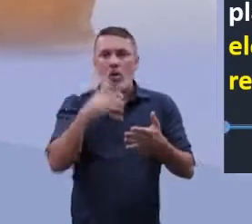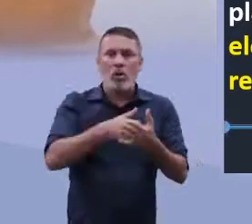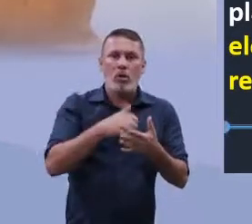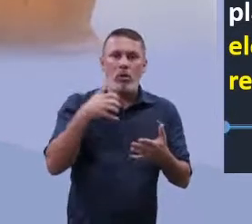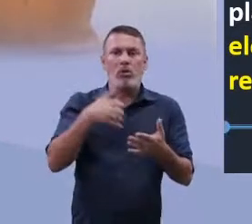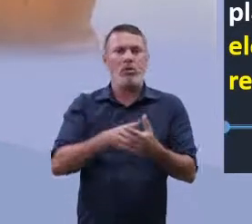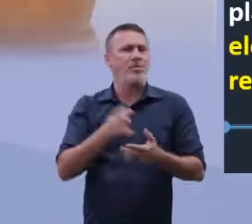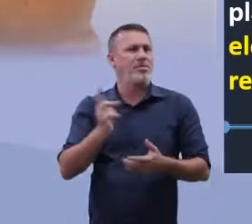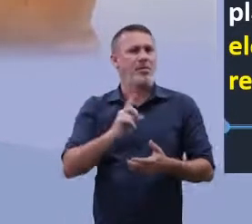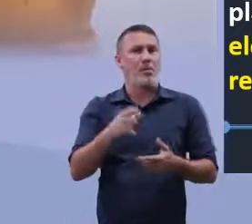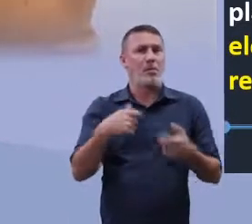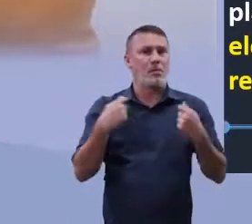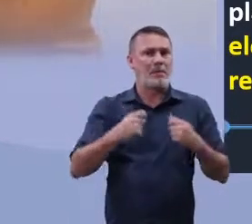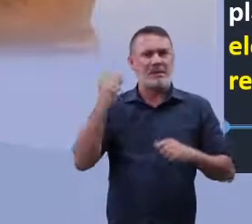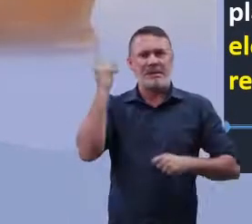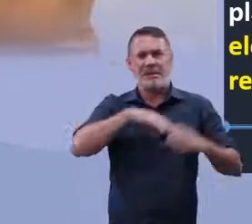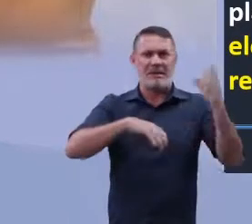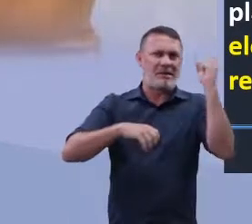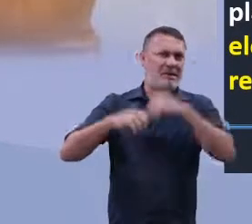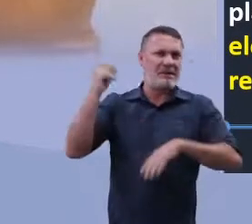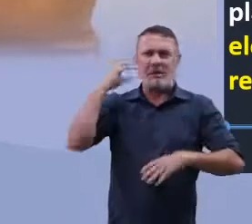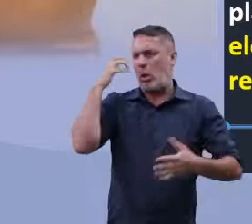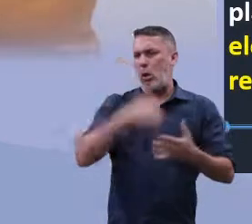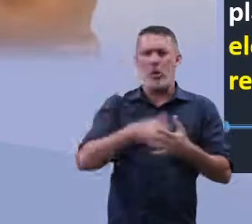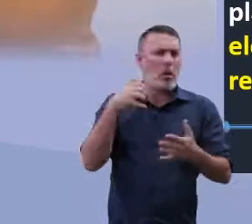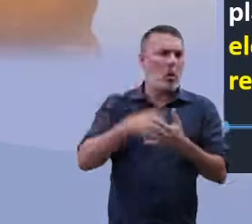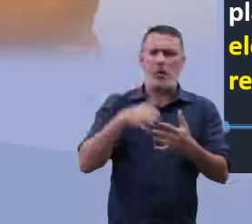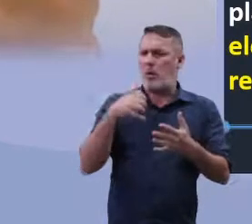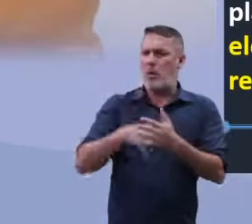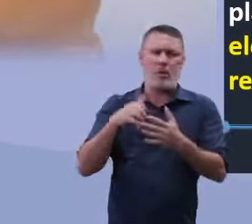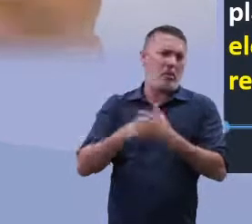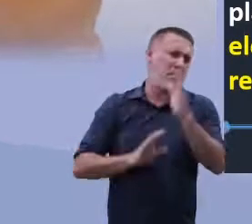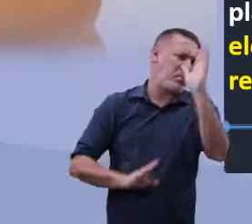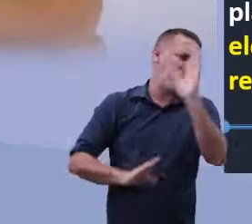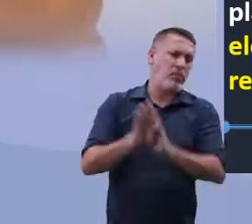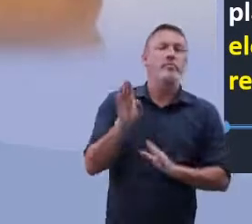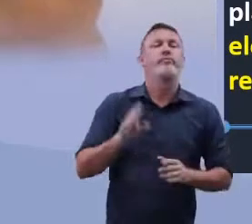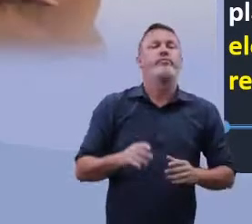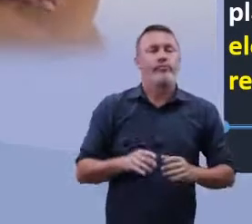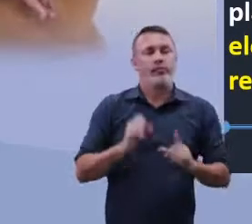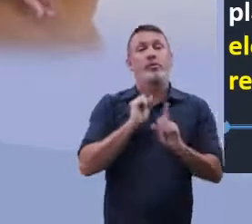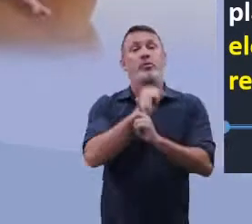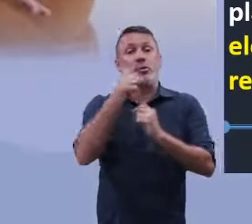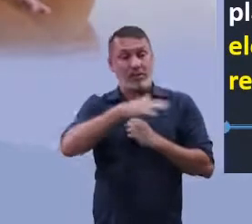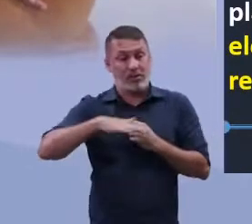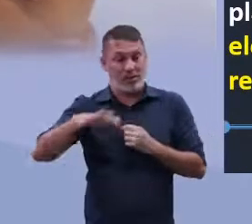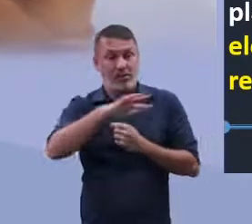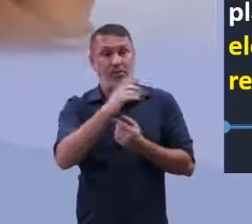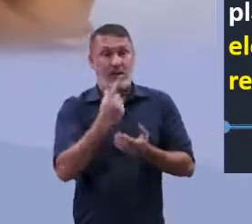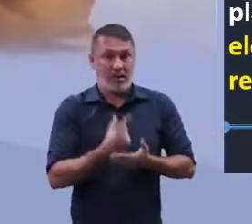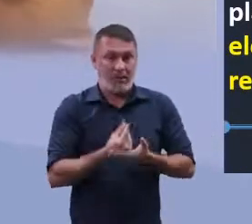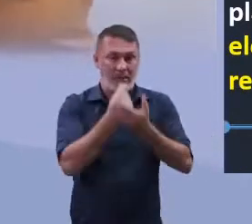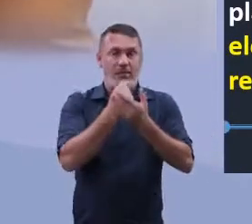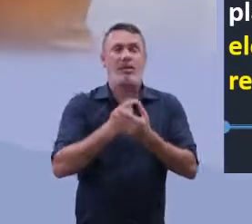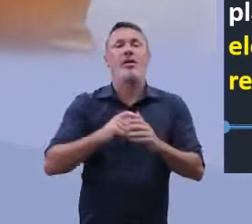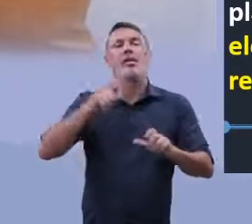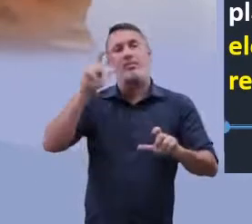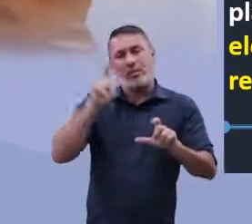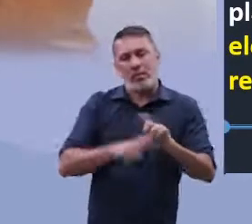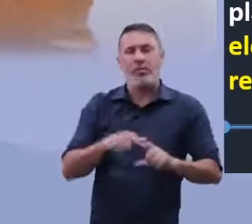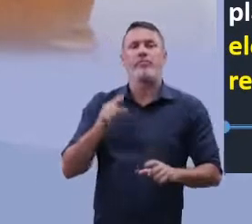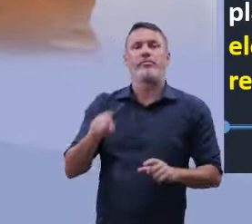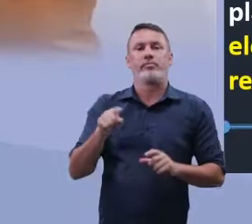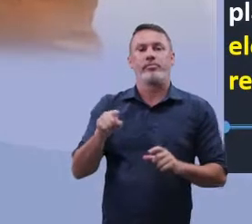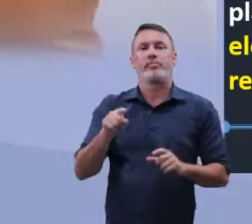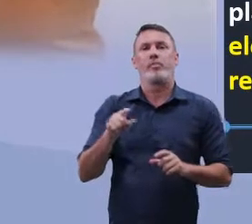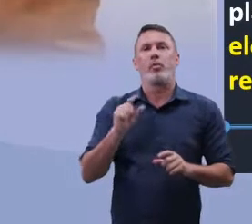seu consumo exacerbado, é querer muito. E a nossa sociedade capitalista, ela depende